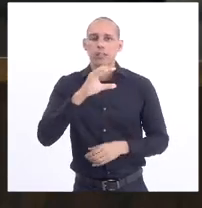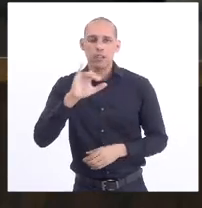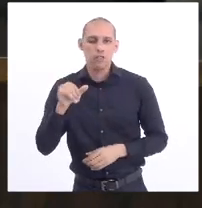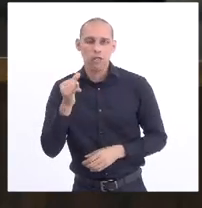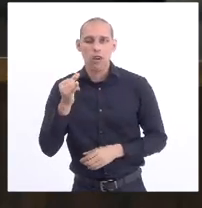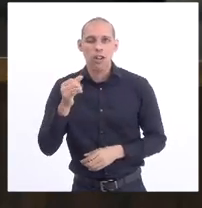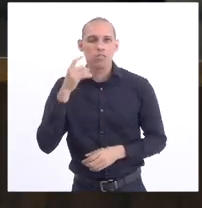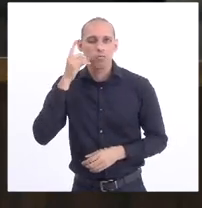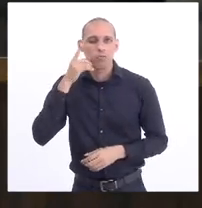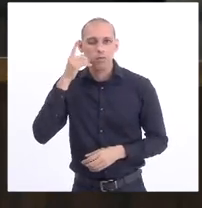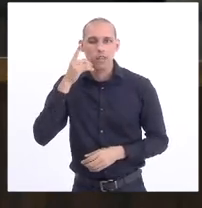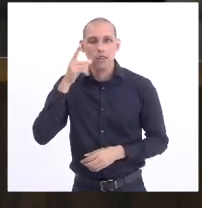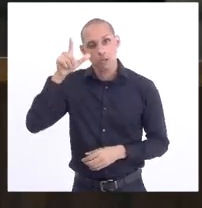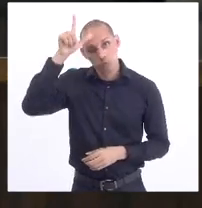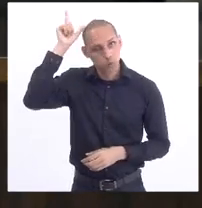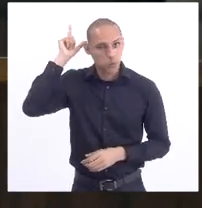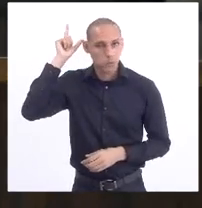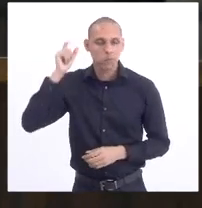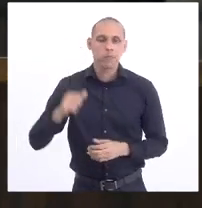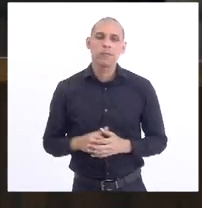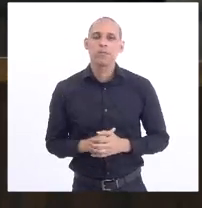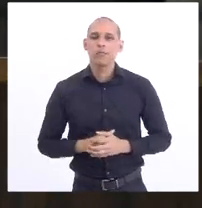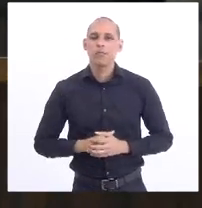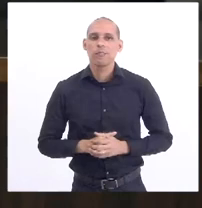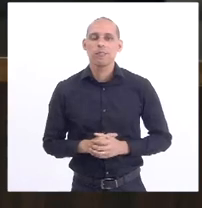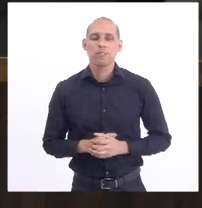deputado Luiz Paulo.